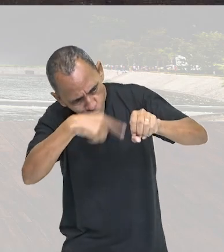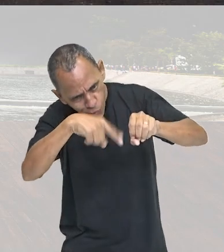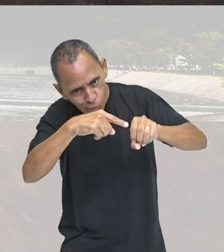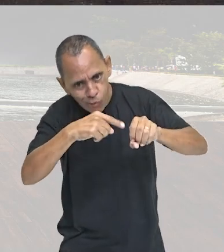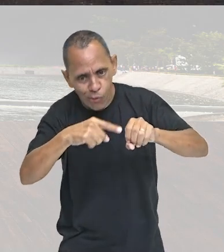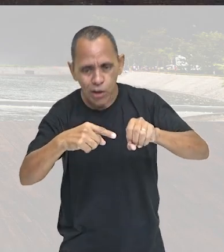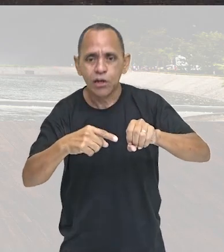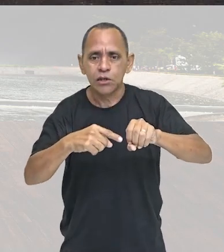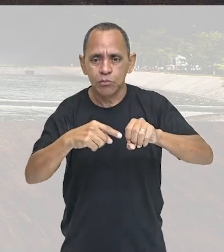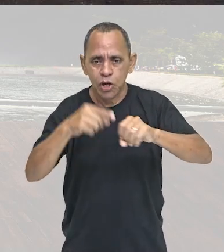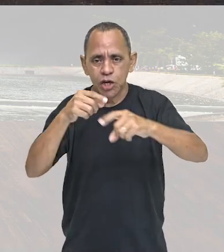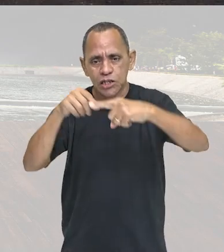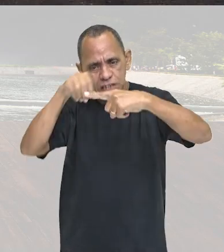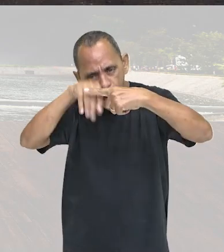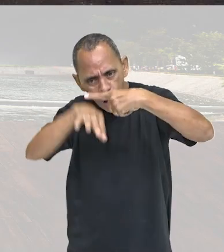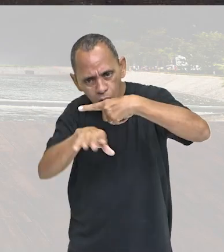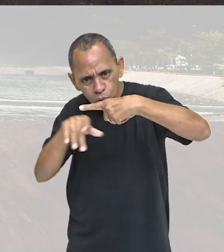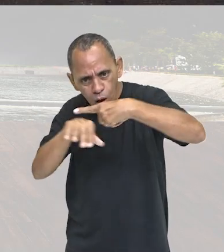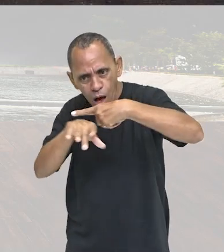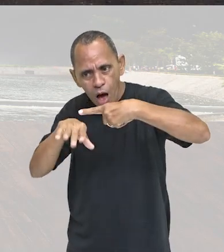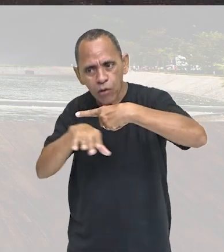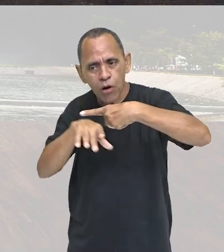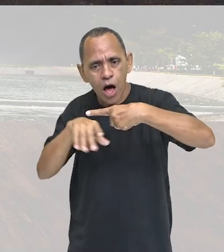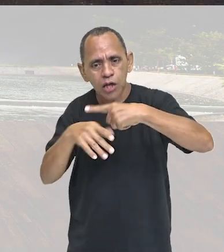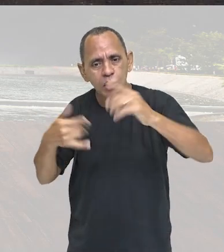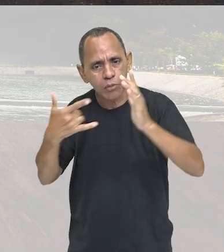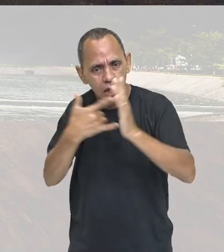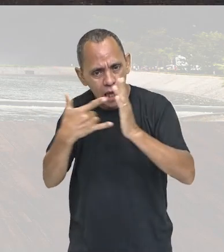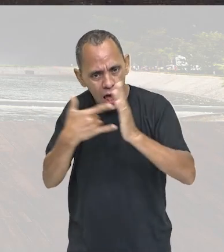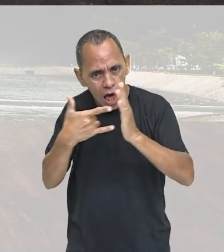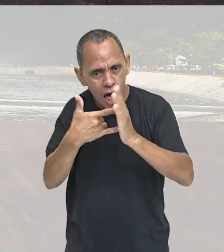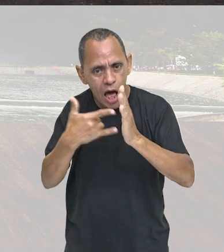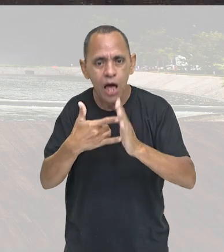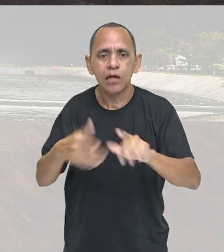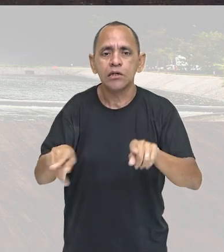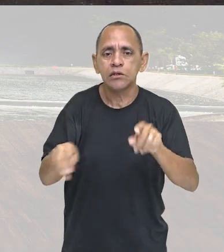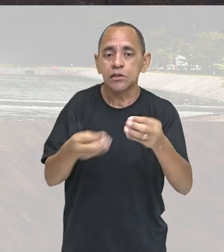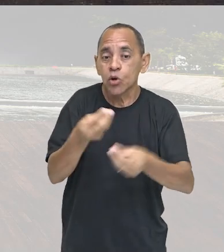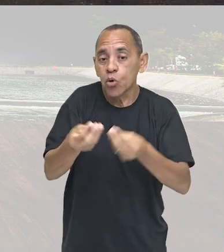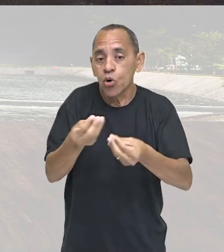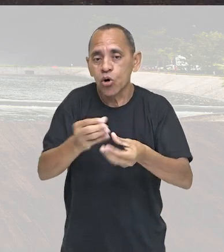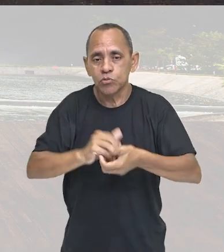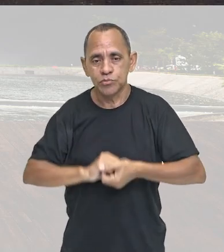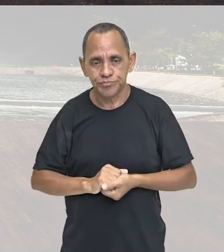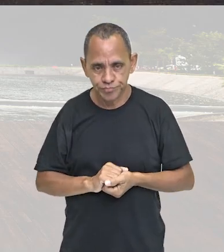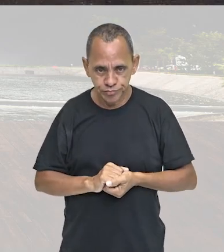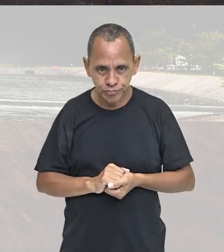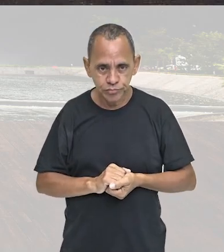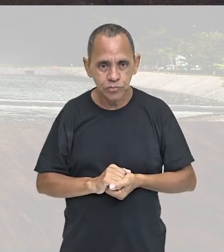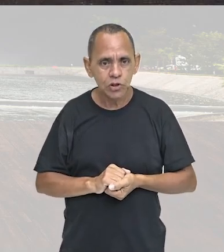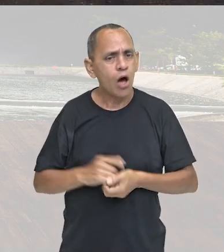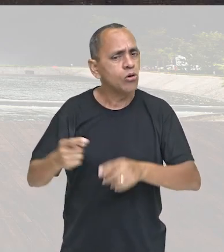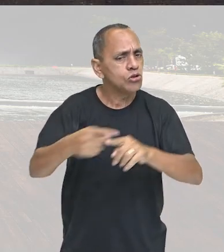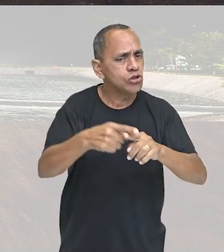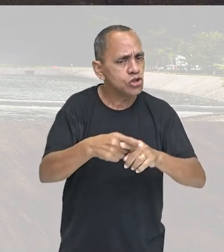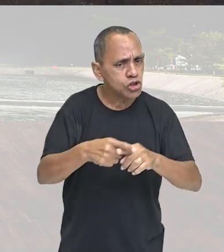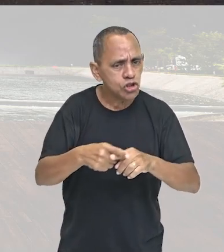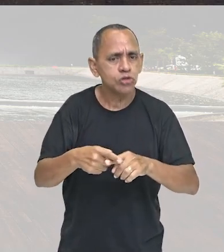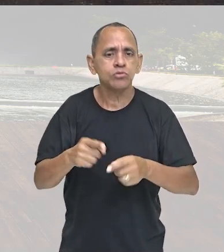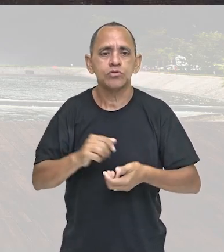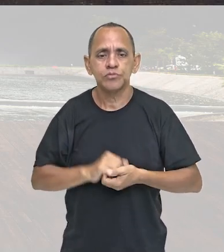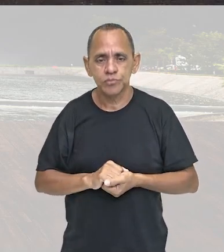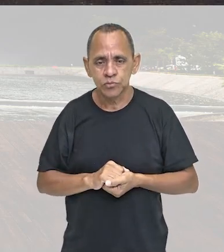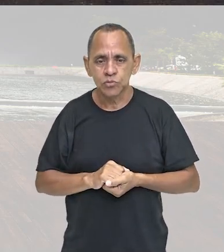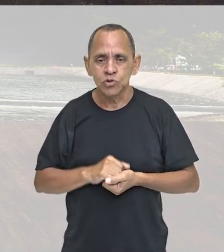então, transformar essa energia cinética, essa energia mecânica, né? Porque a energia cinética é uma modalidade da energia